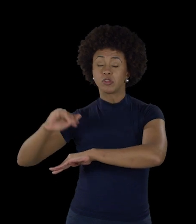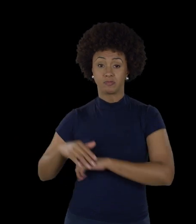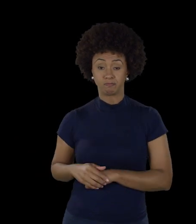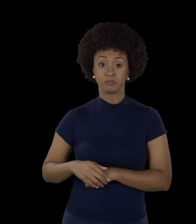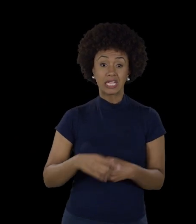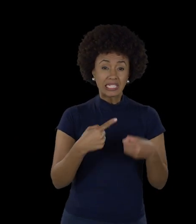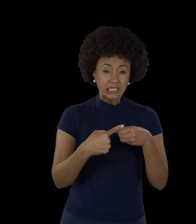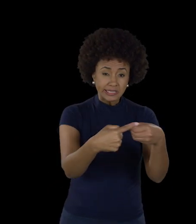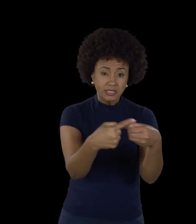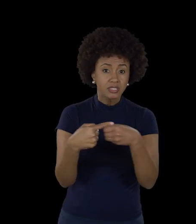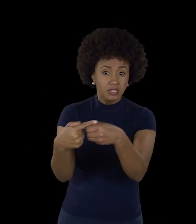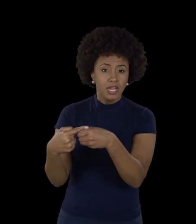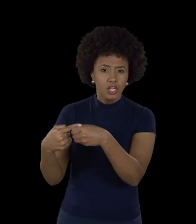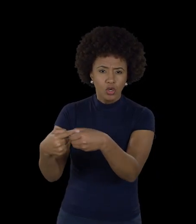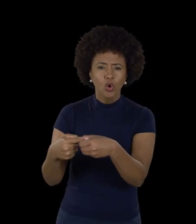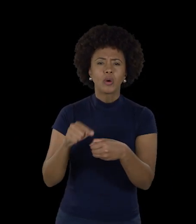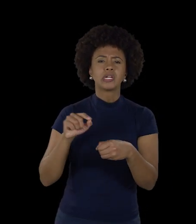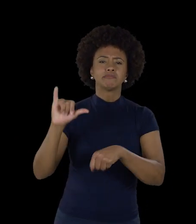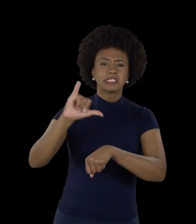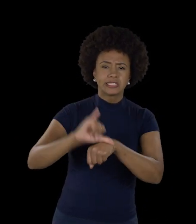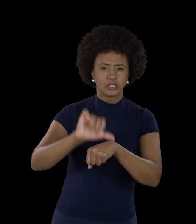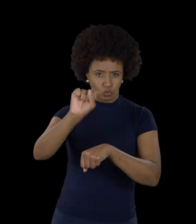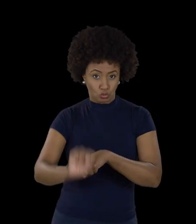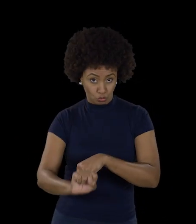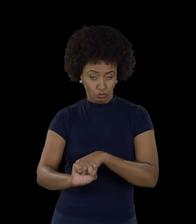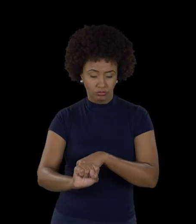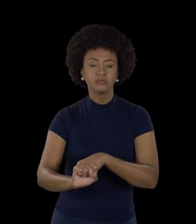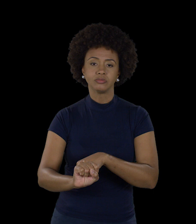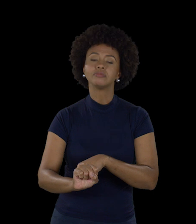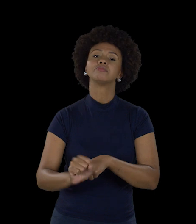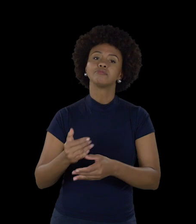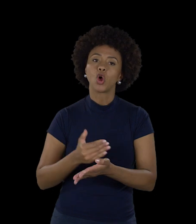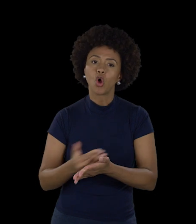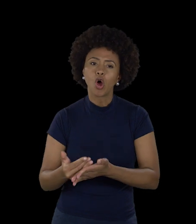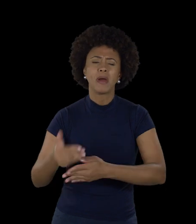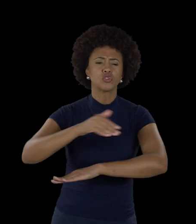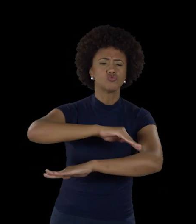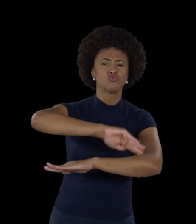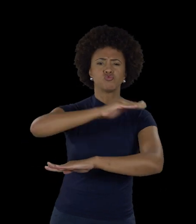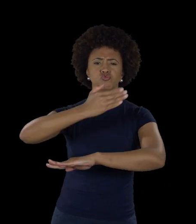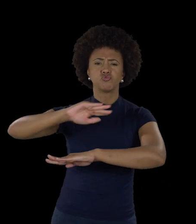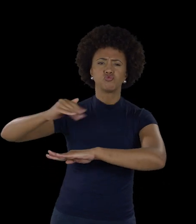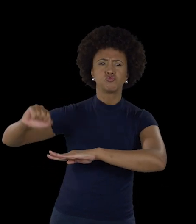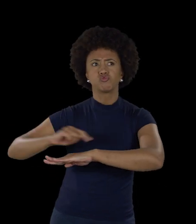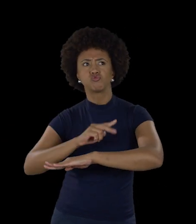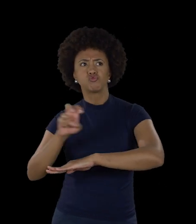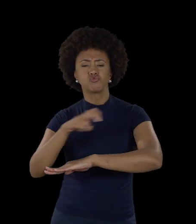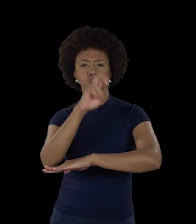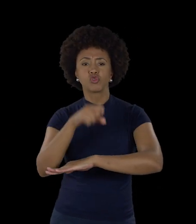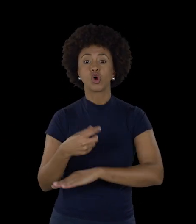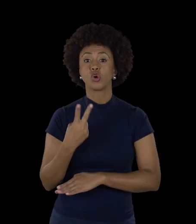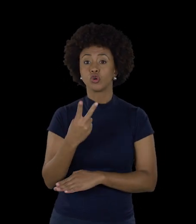montanhas da região central. No interior, na porção centro-sul capixaba, surgem as serras,